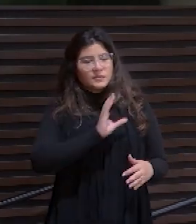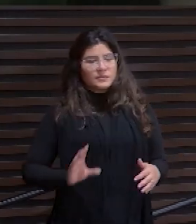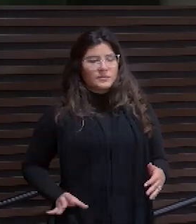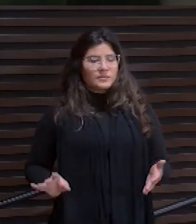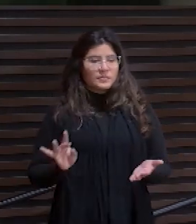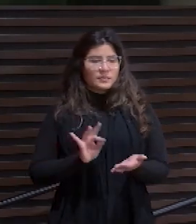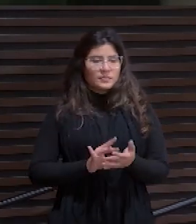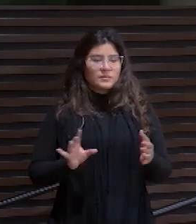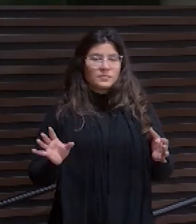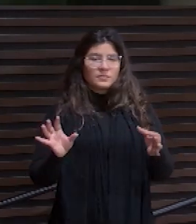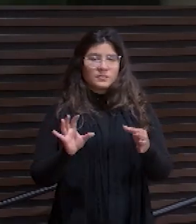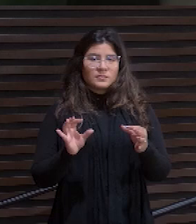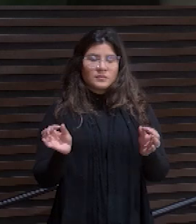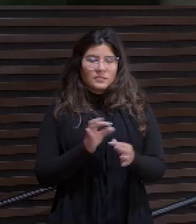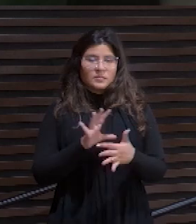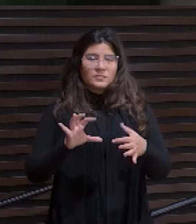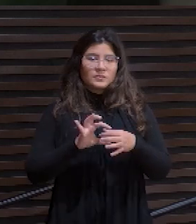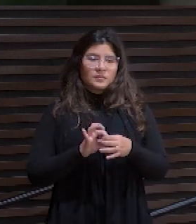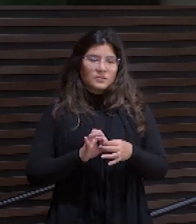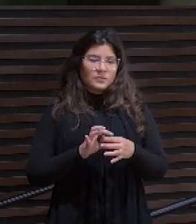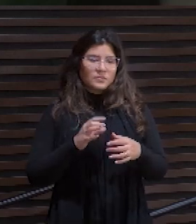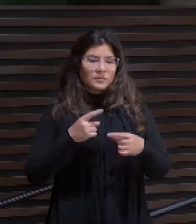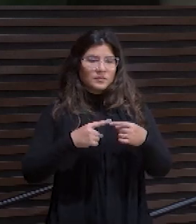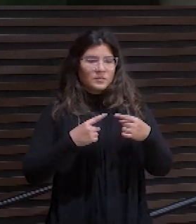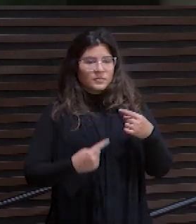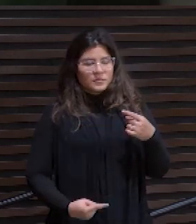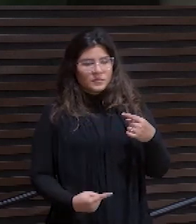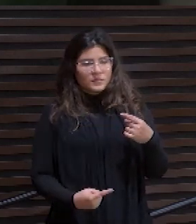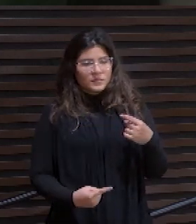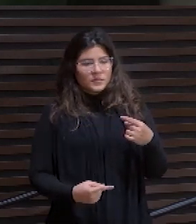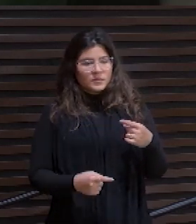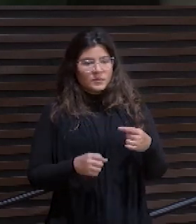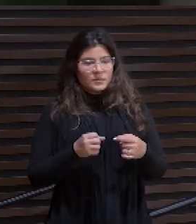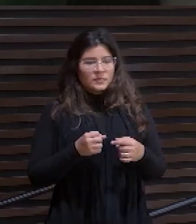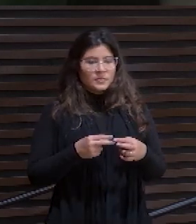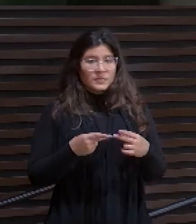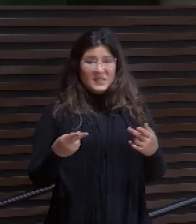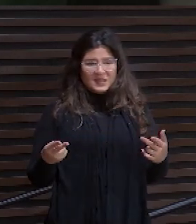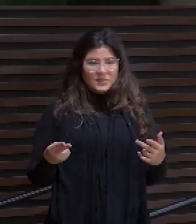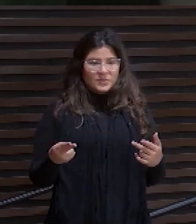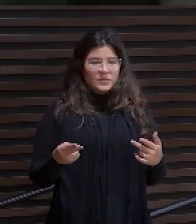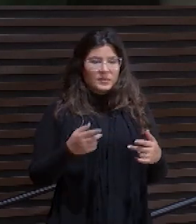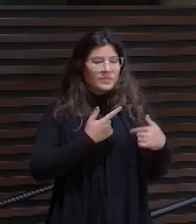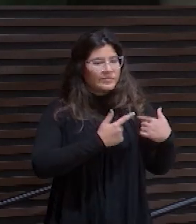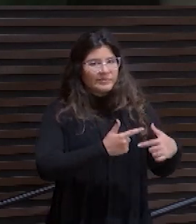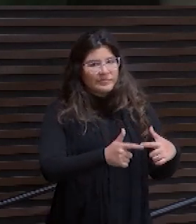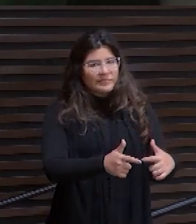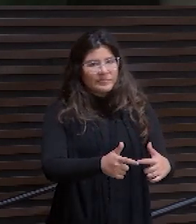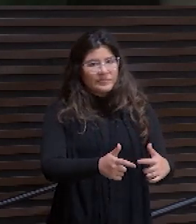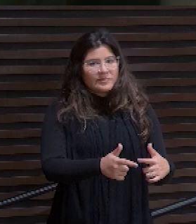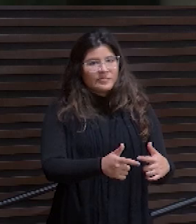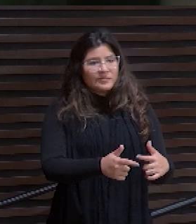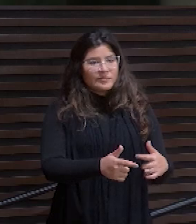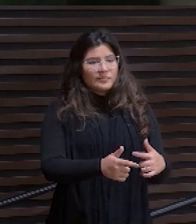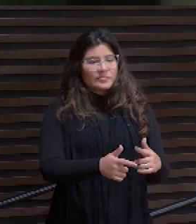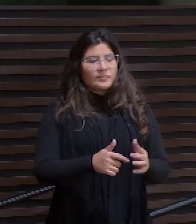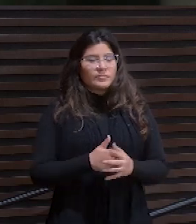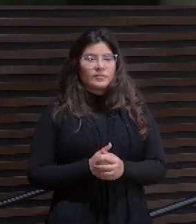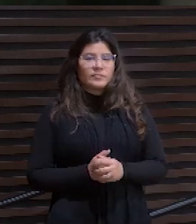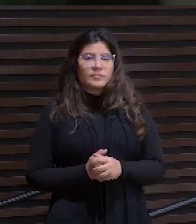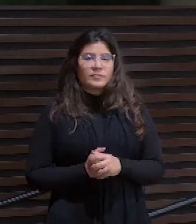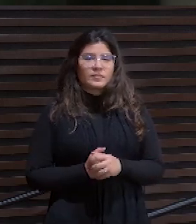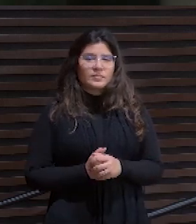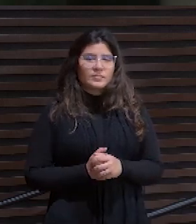Cristo não comporta essas coisas. E você tentar colocar o vinho novo do Evangelho da Graça num odre antigo, podre